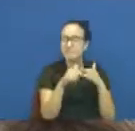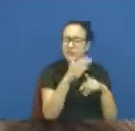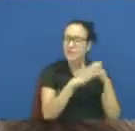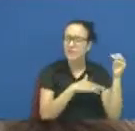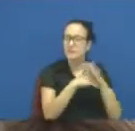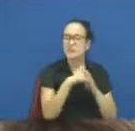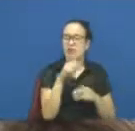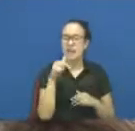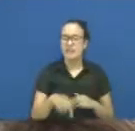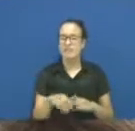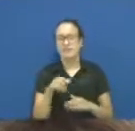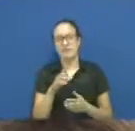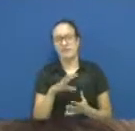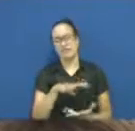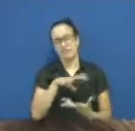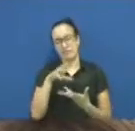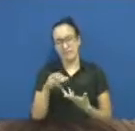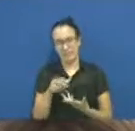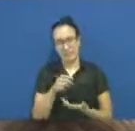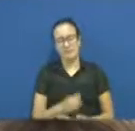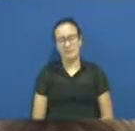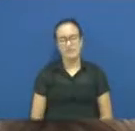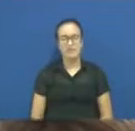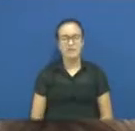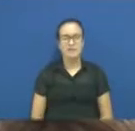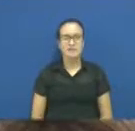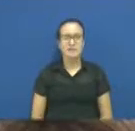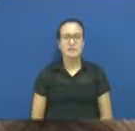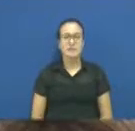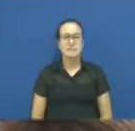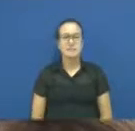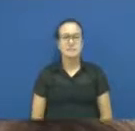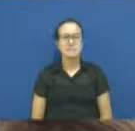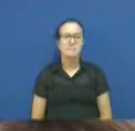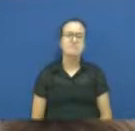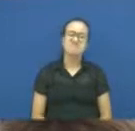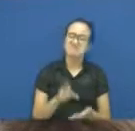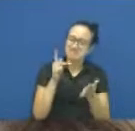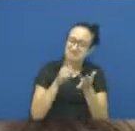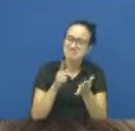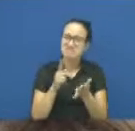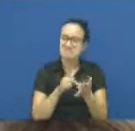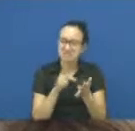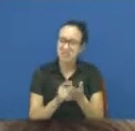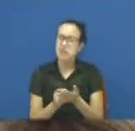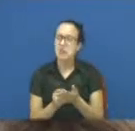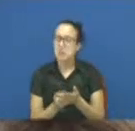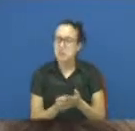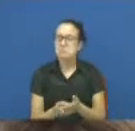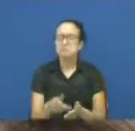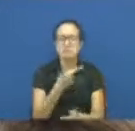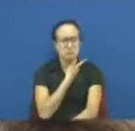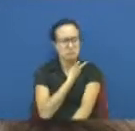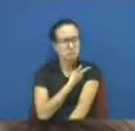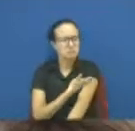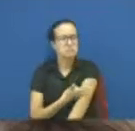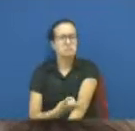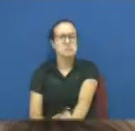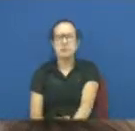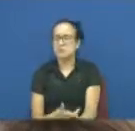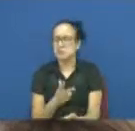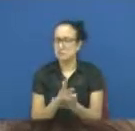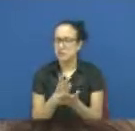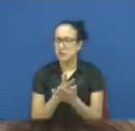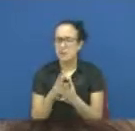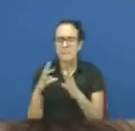plantado nessa terra. Literalmente adorado no seu bairro, literalmente respeitado. Tem